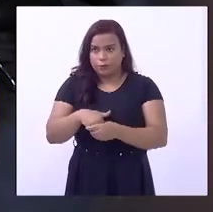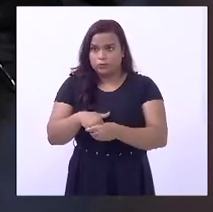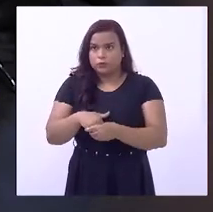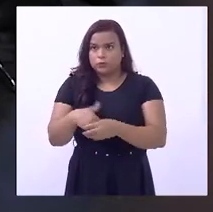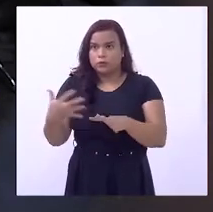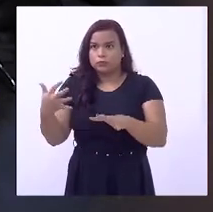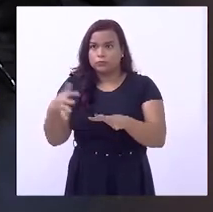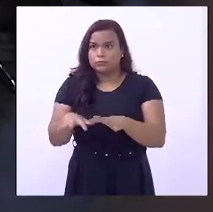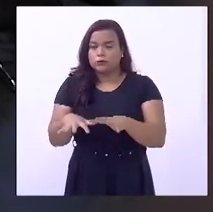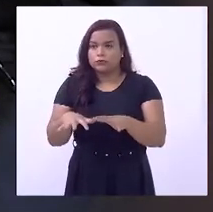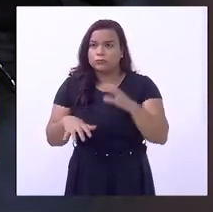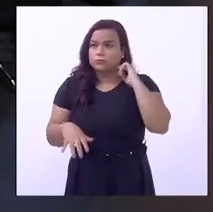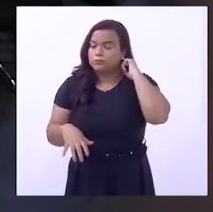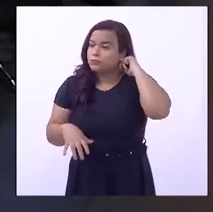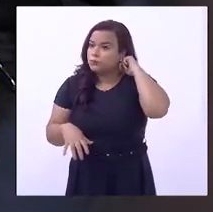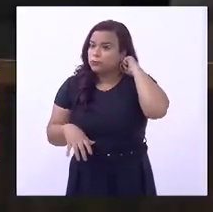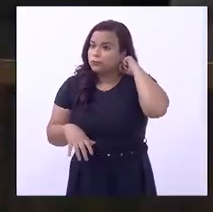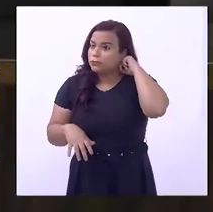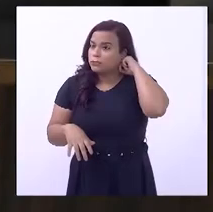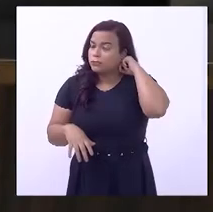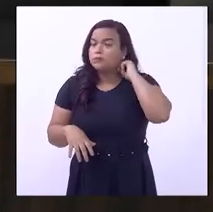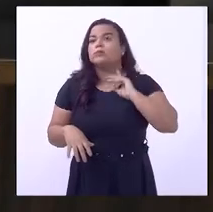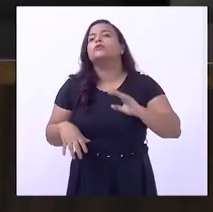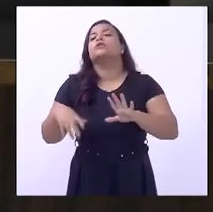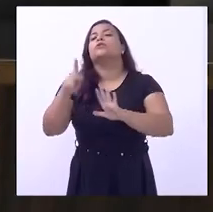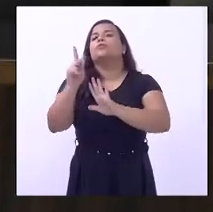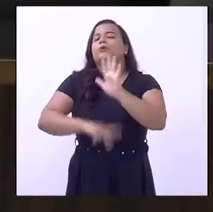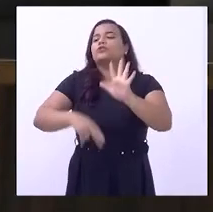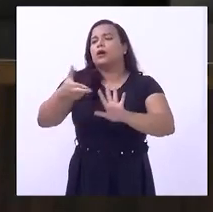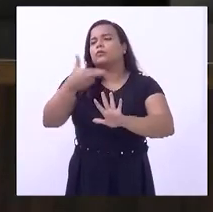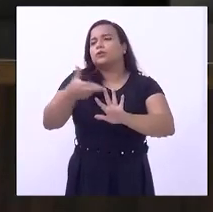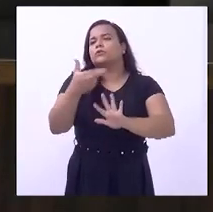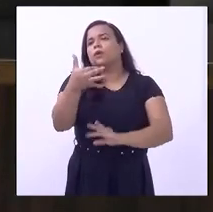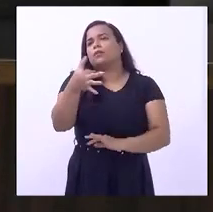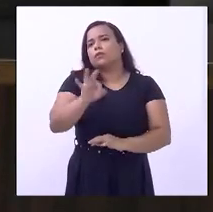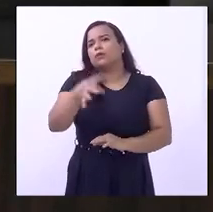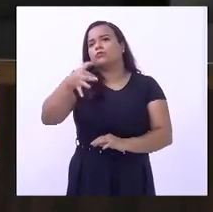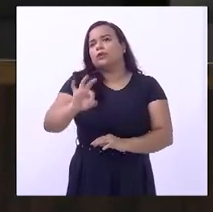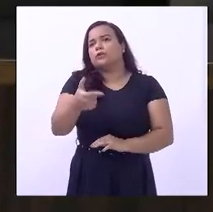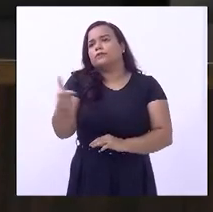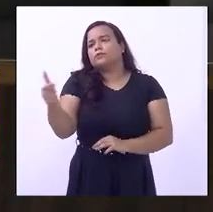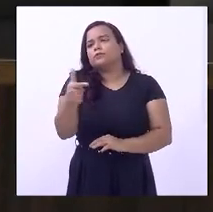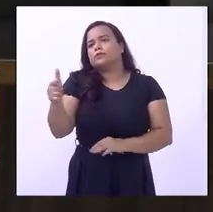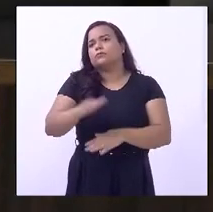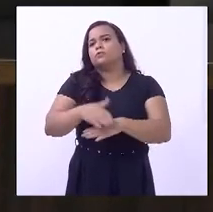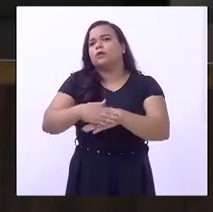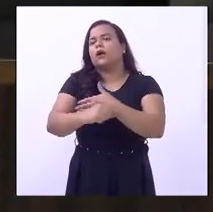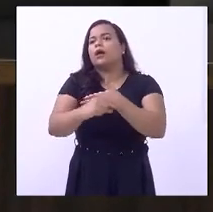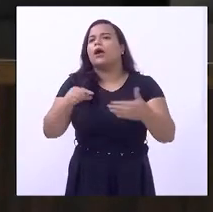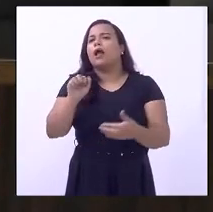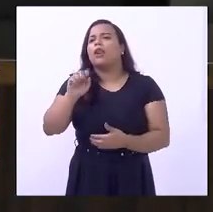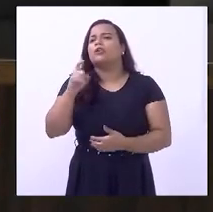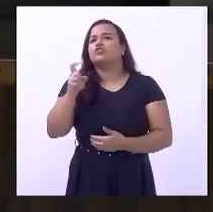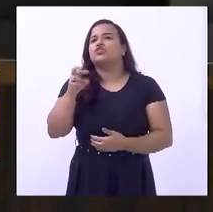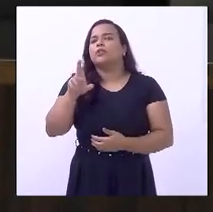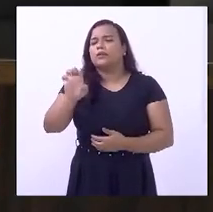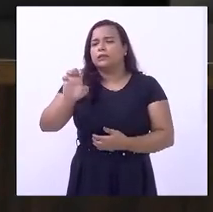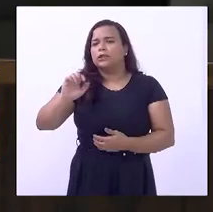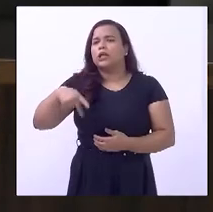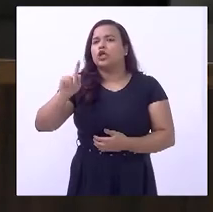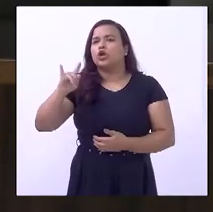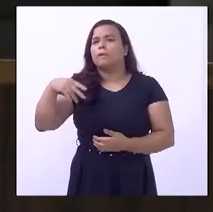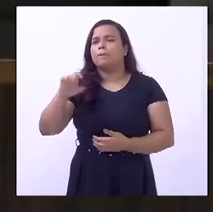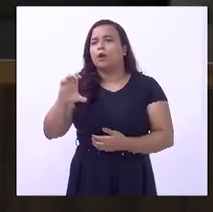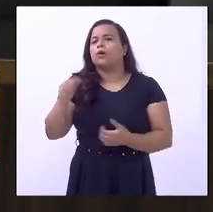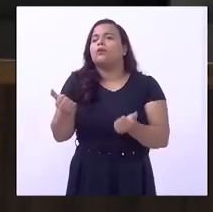Também. Projeto de resolução 10-10-22, de autoria do deputado Alexandre Knoploch, concede medalha a Tiradentes, seu respectivo diploma, à